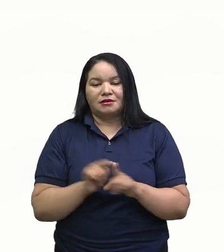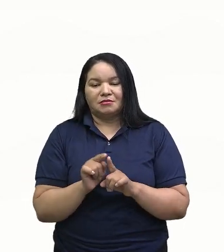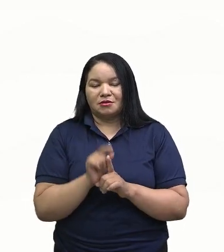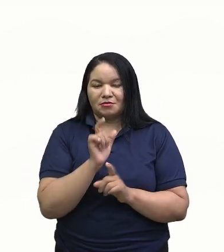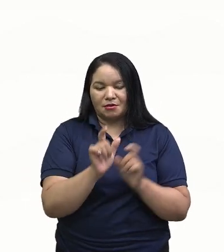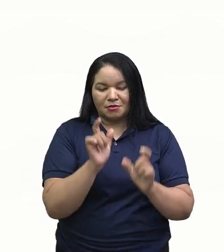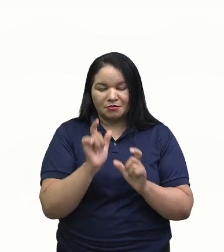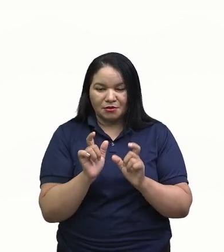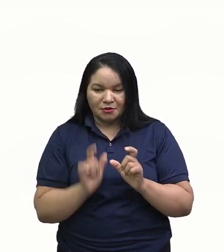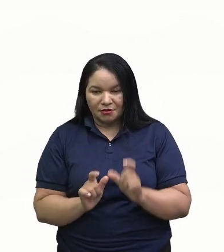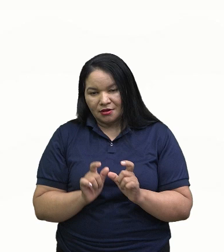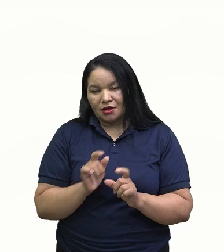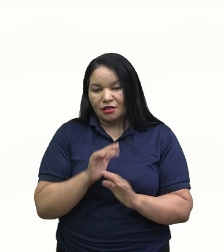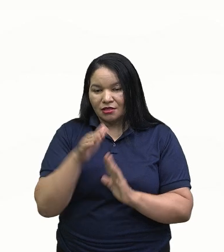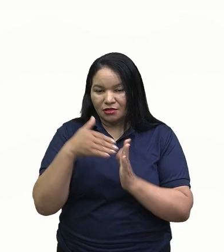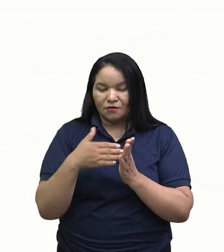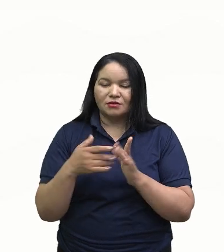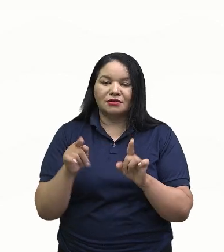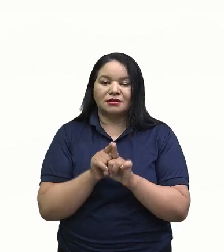de todas elas, né,